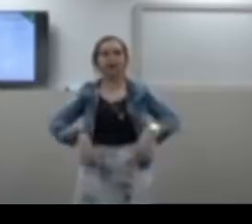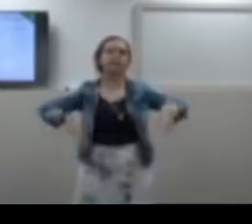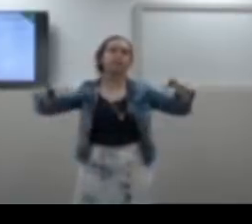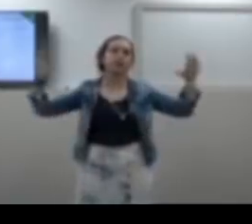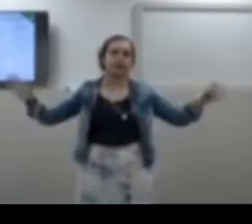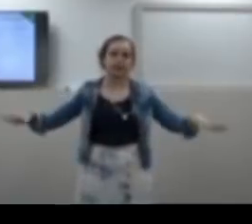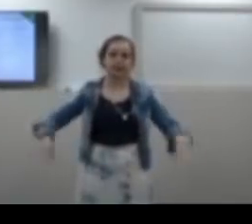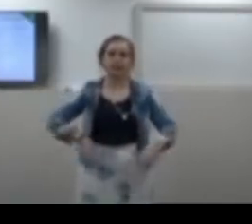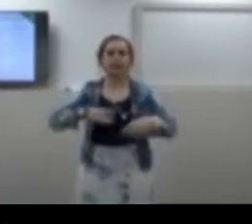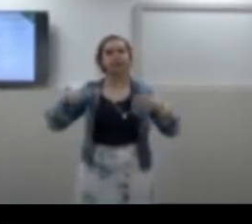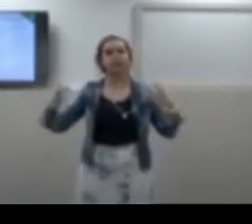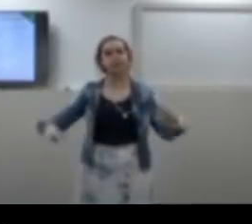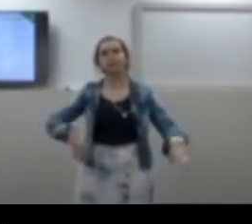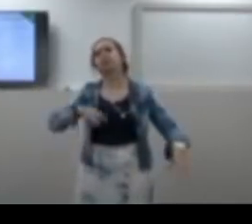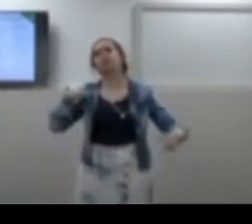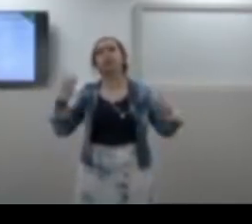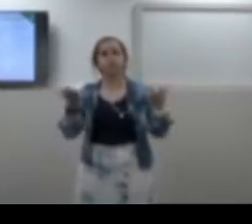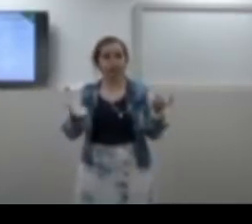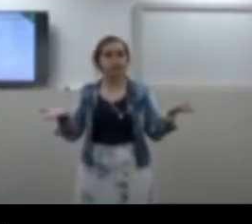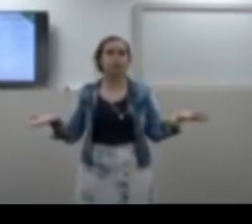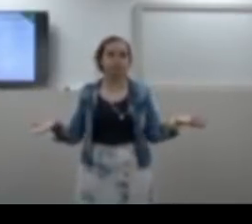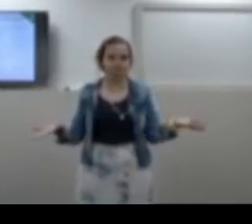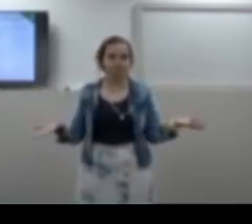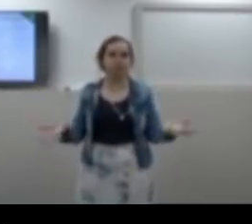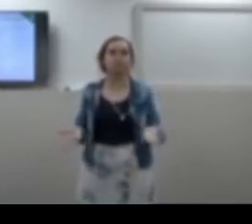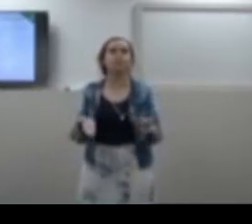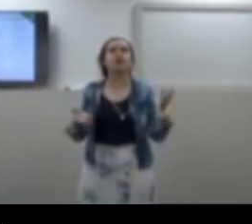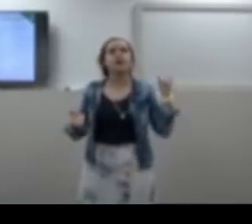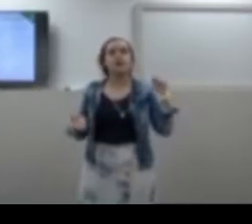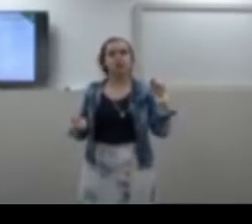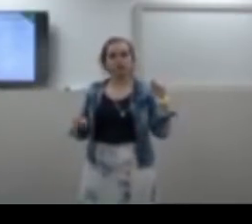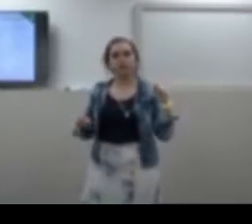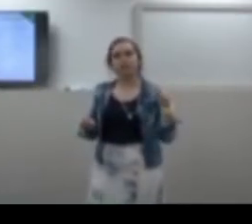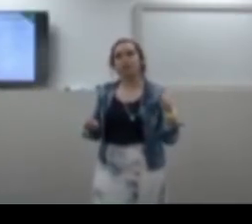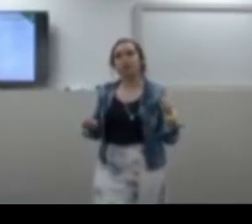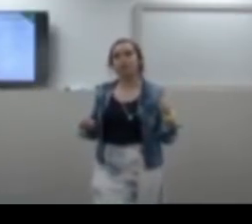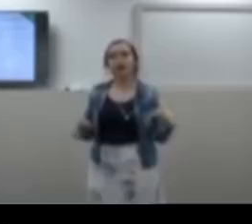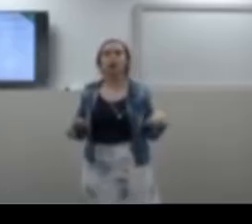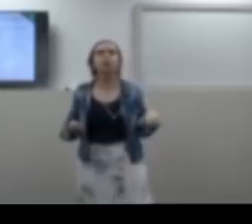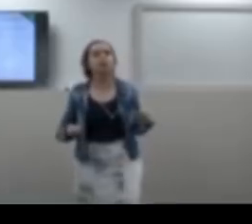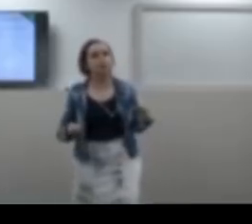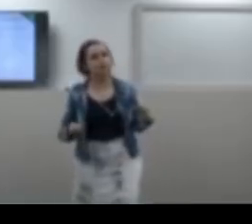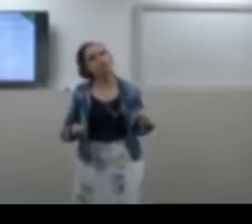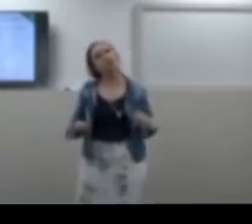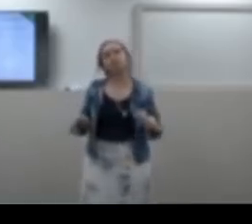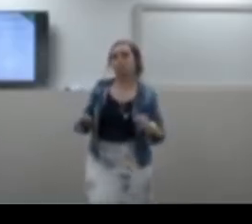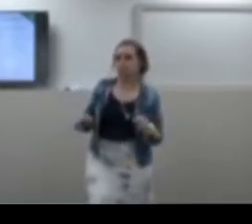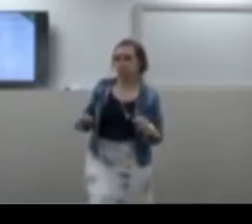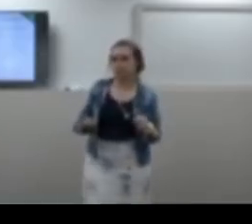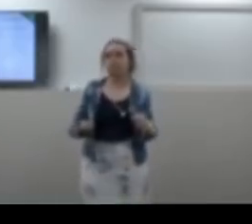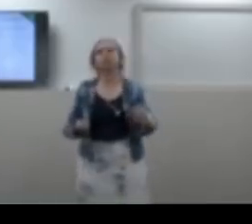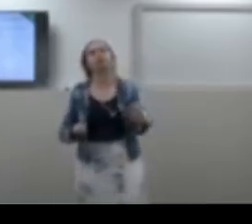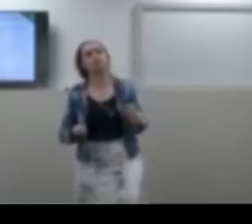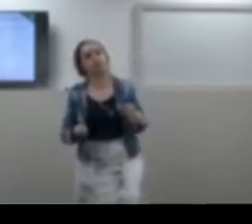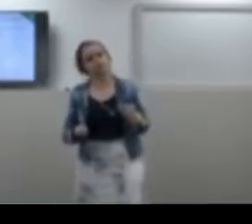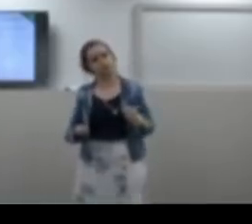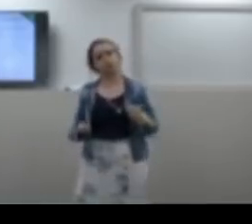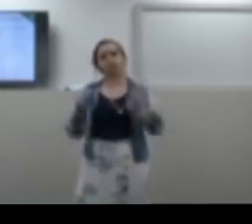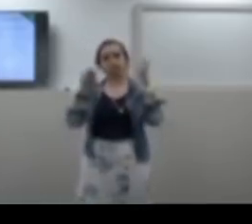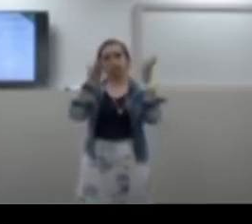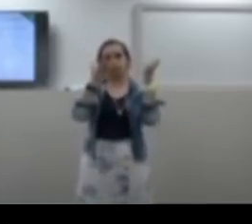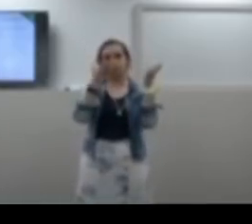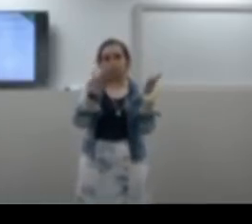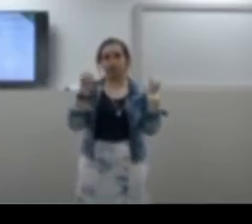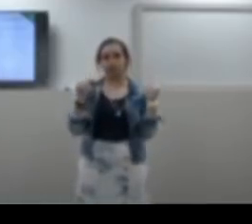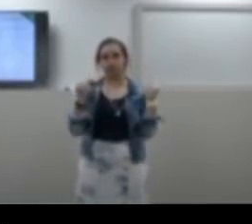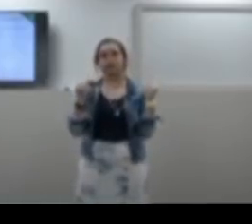água e o ar entram e, né, deixam esse solo fértil, por exemplo. Quando você coloca algo muito pesado passando ali o tempo